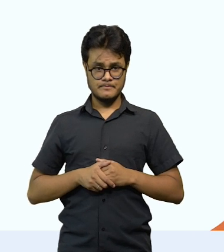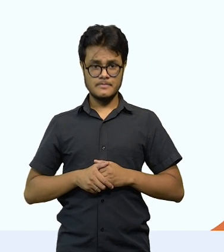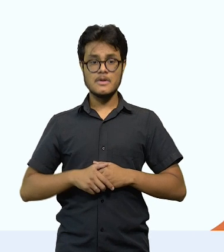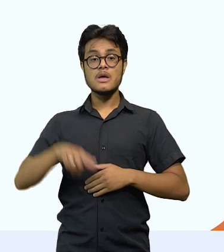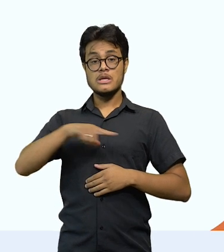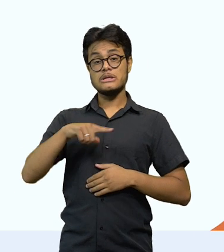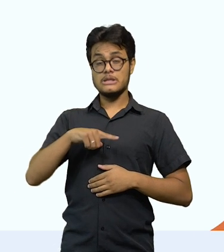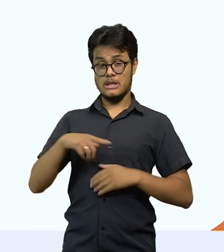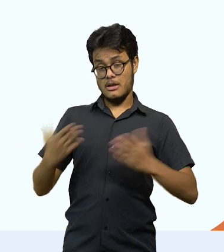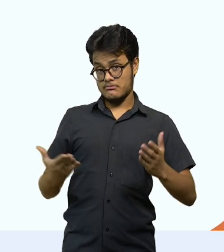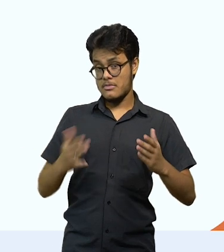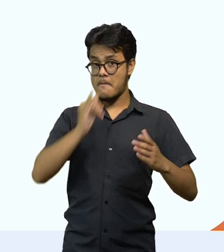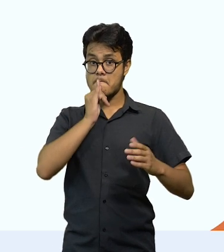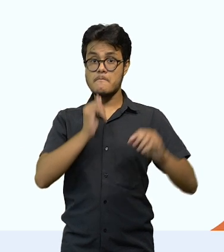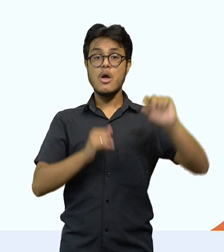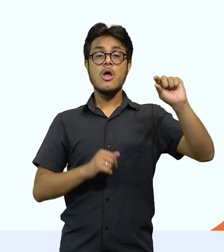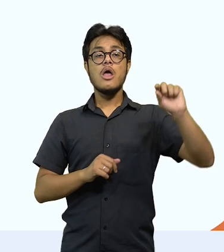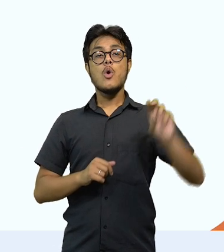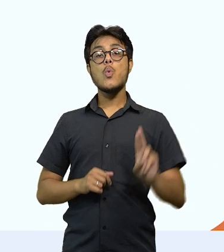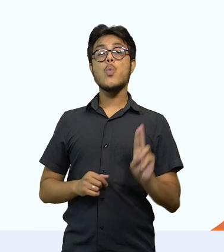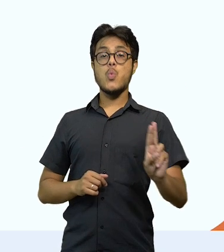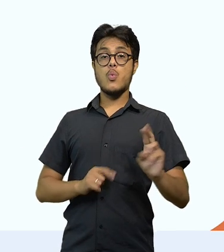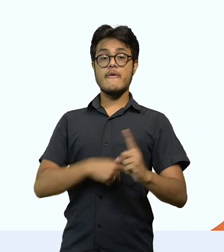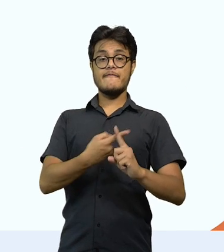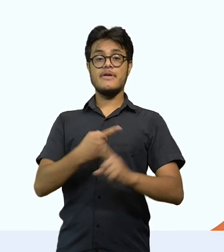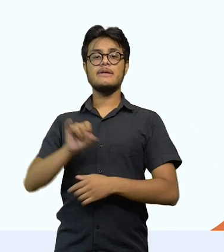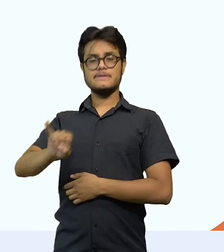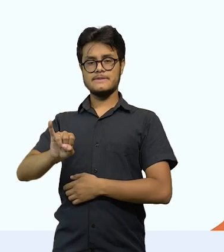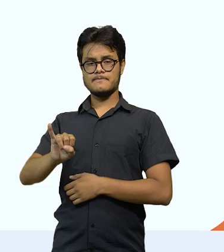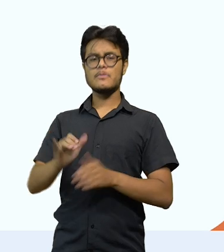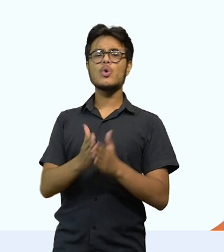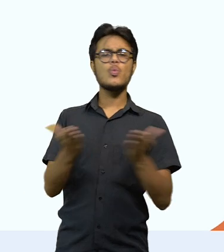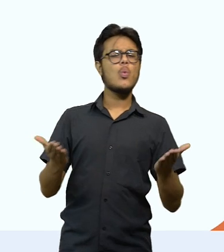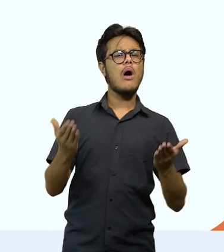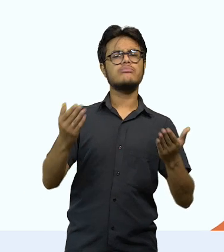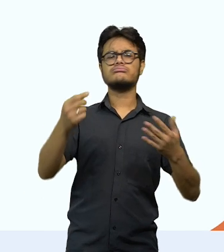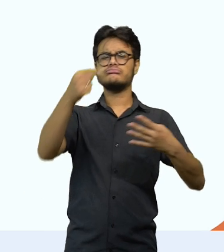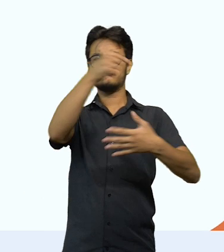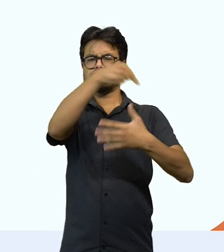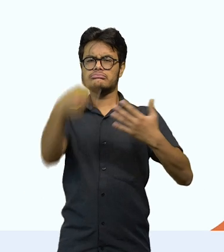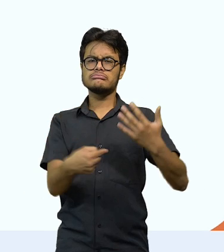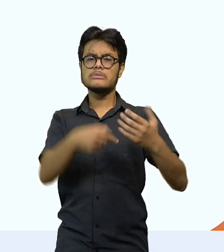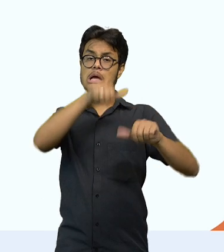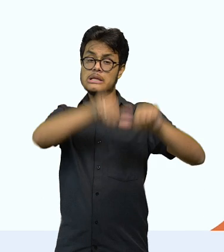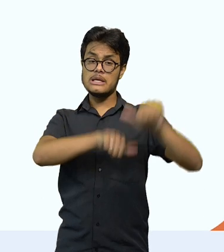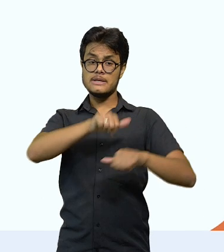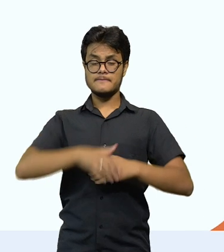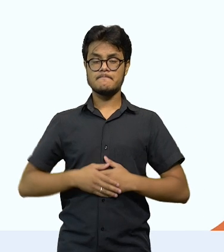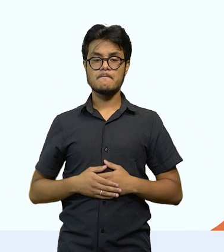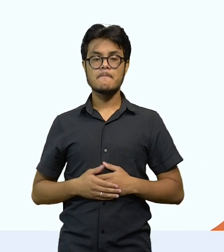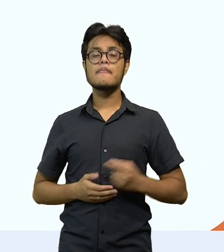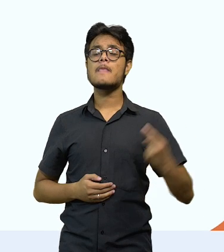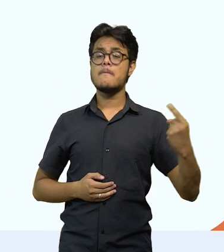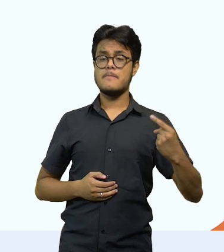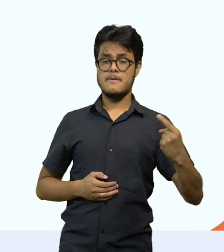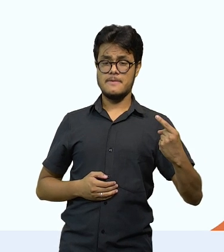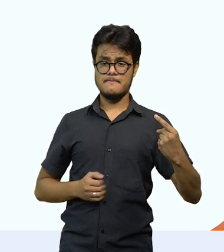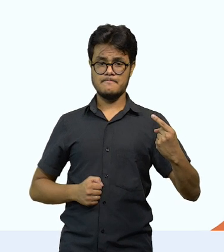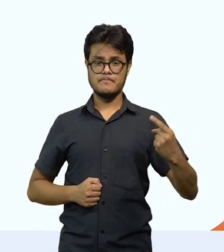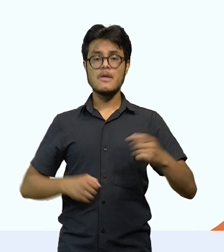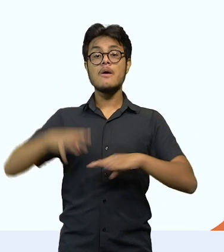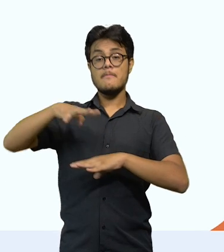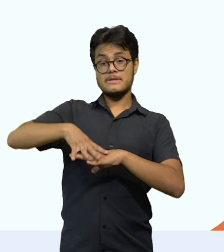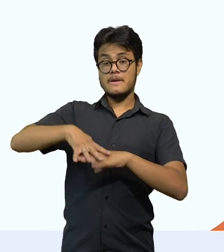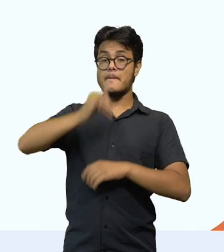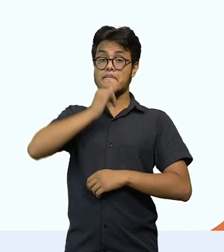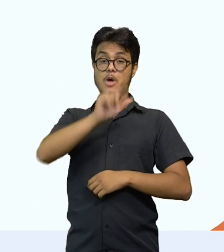curvas características U vezes I, analise as afirmações seguintes. Afirmação 1. Matematicamente, a